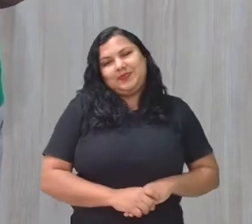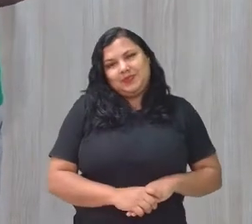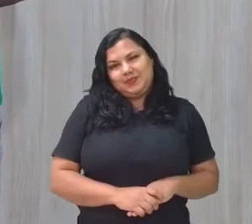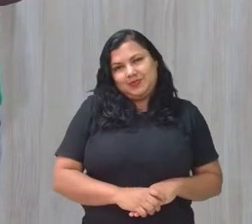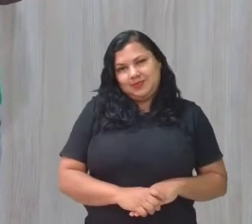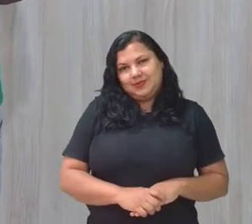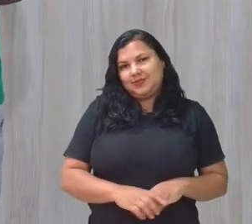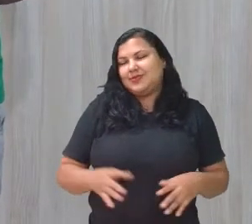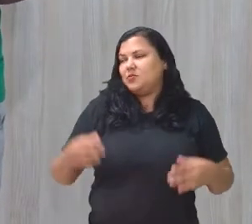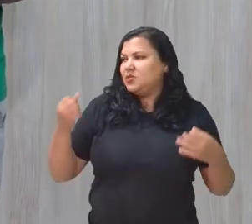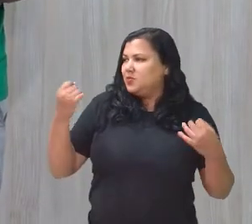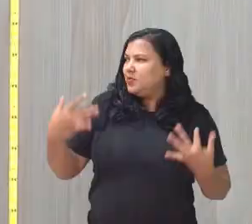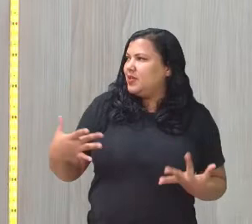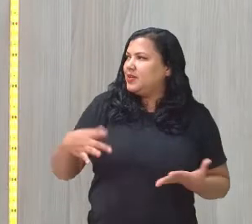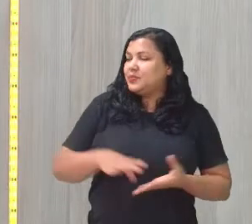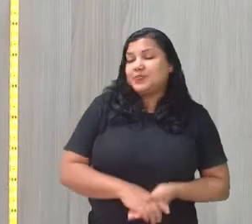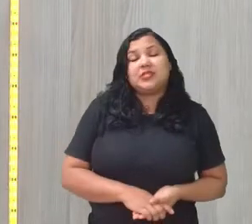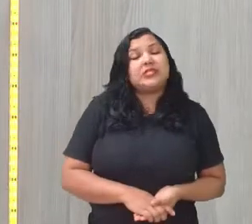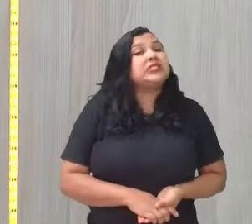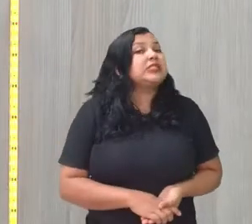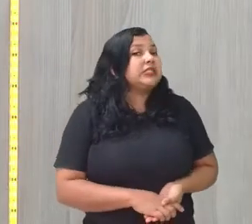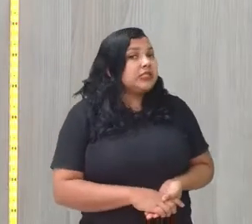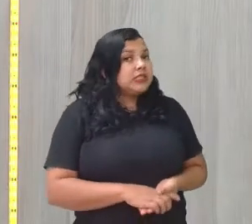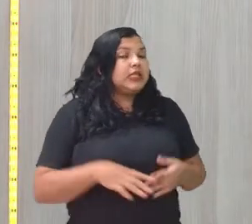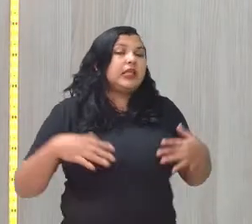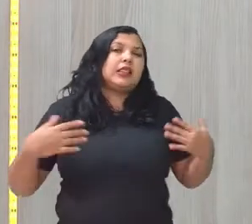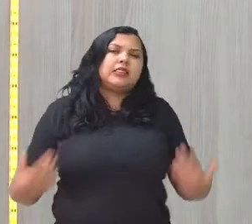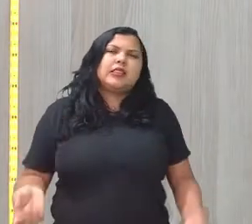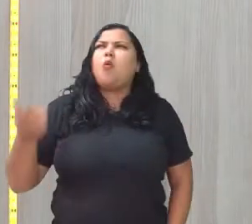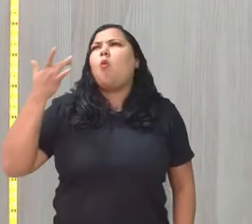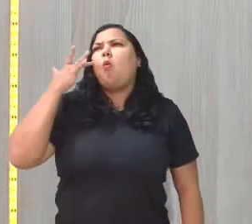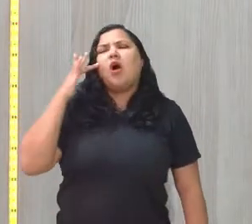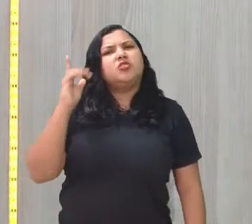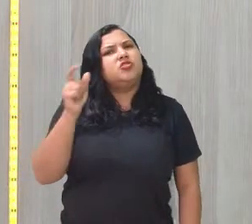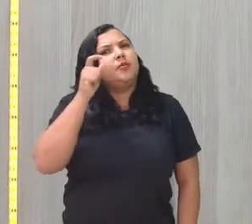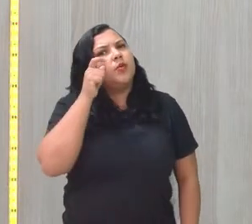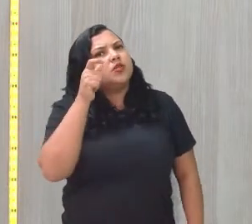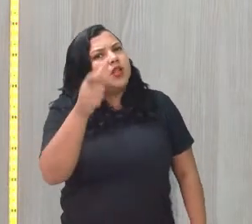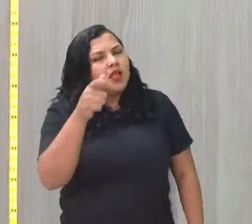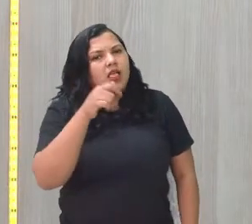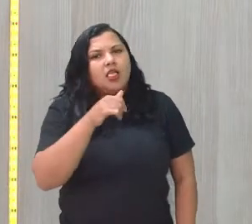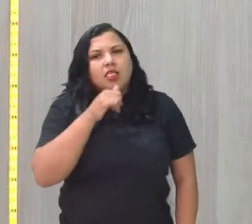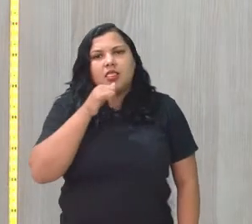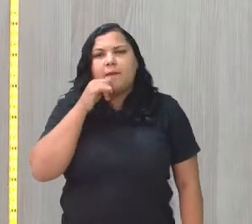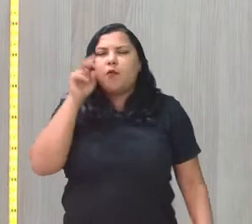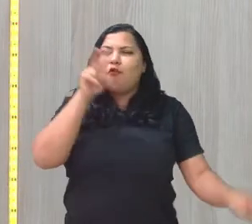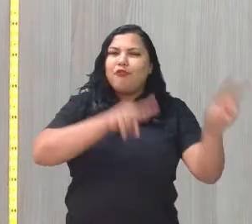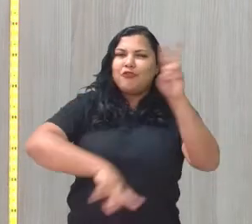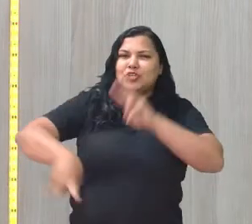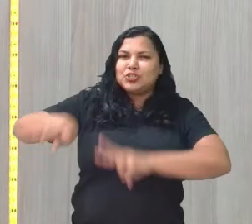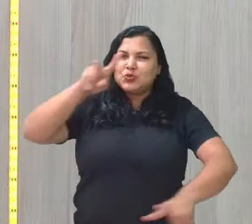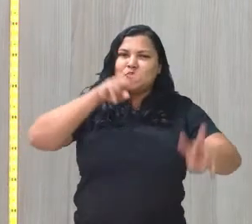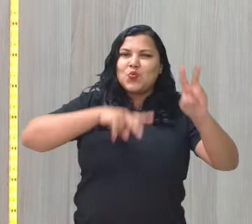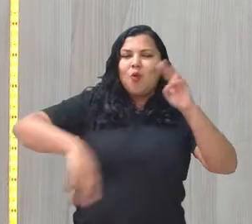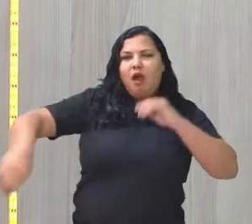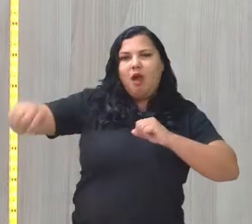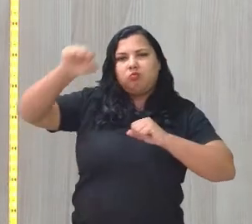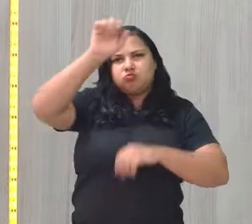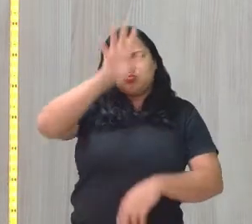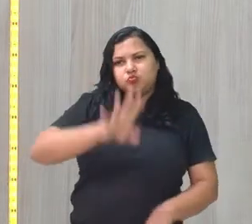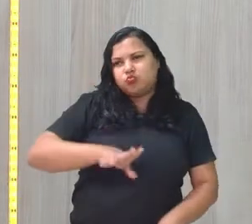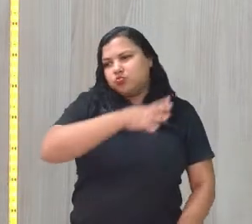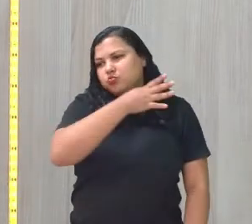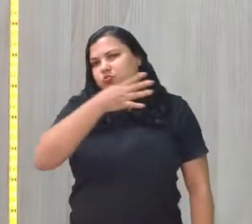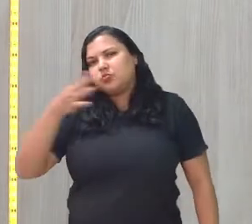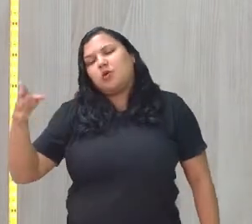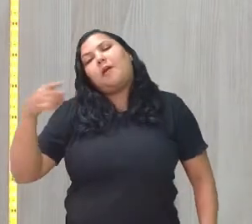porquê. Diz aí, Carol. Exatamente, Tiago. Eu achei muito interessante essa questão do visual que você colocou aí, né? Porque a